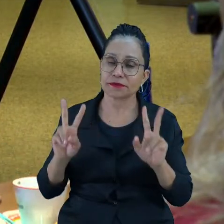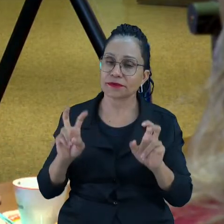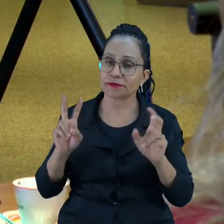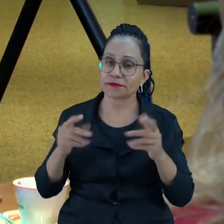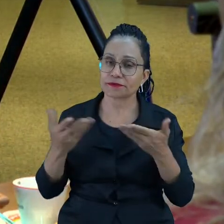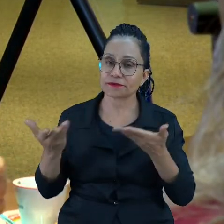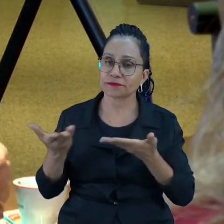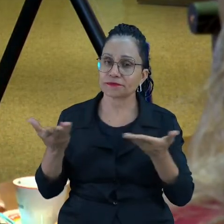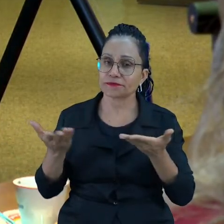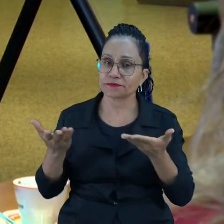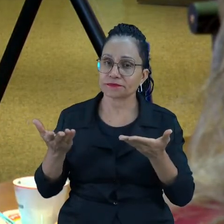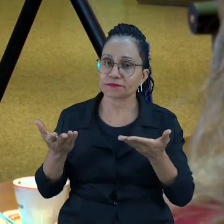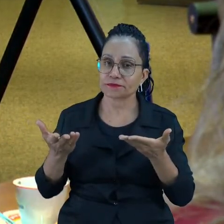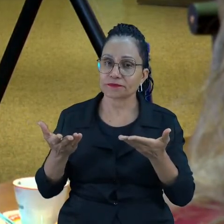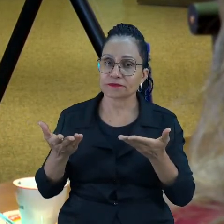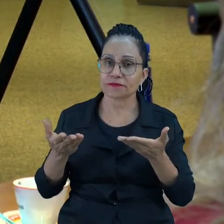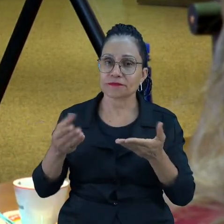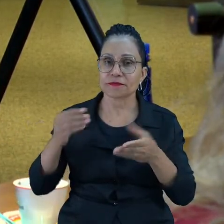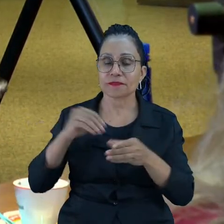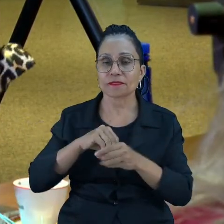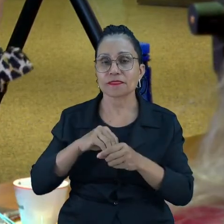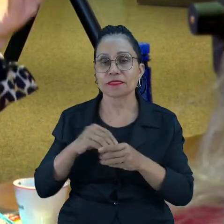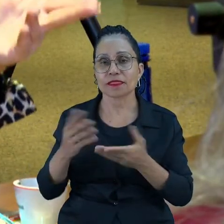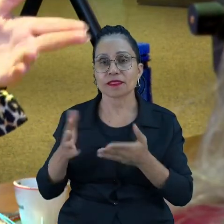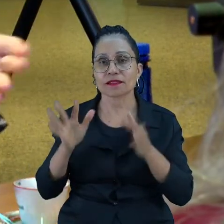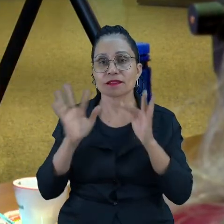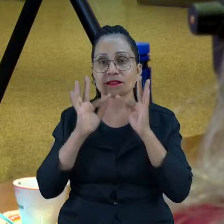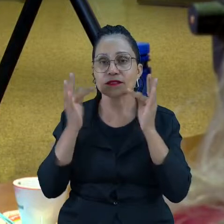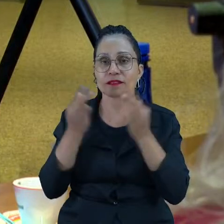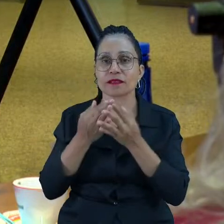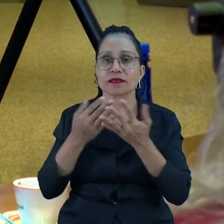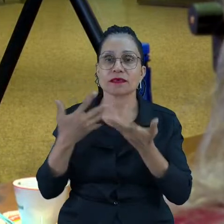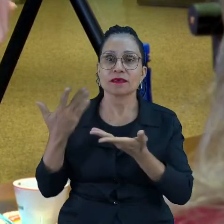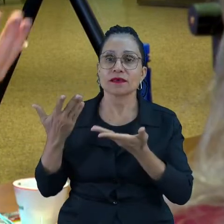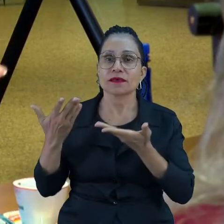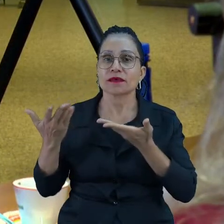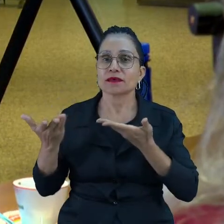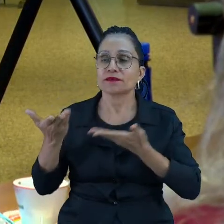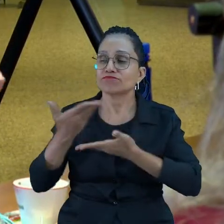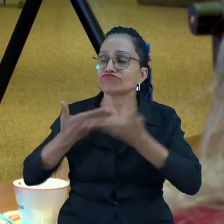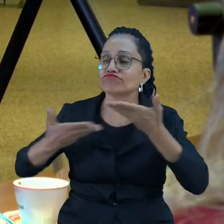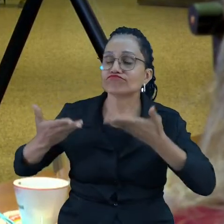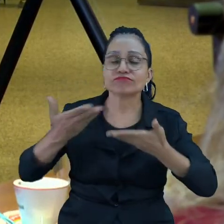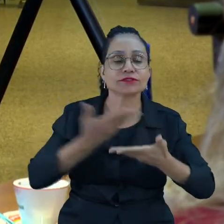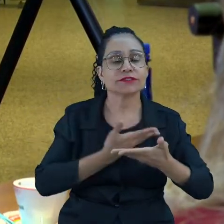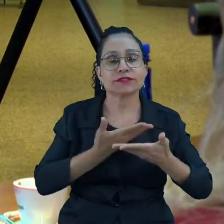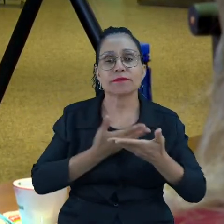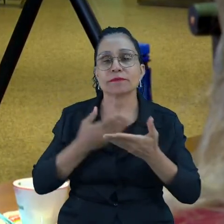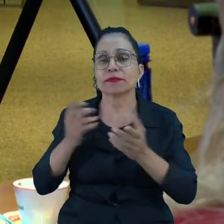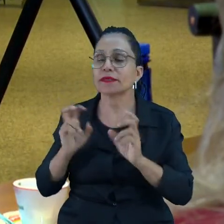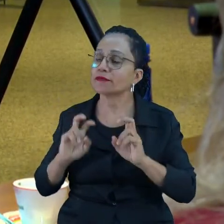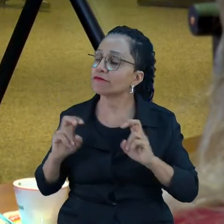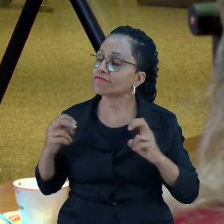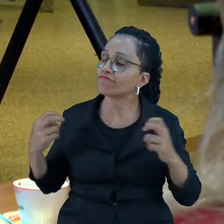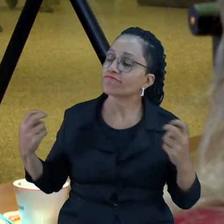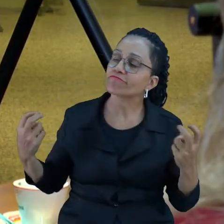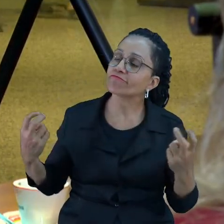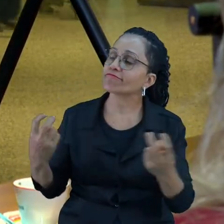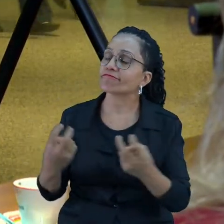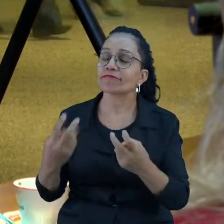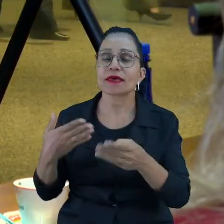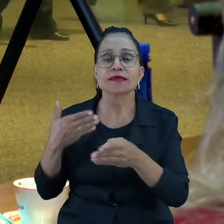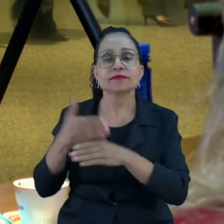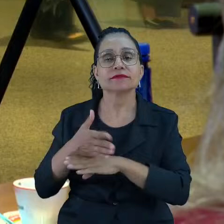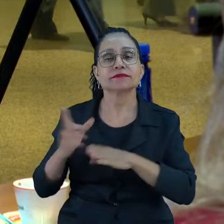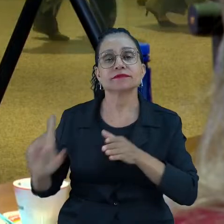falar faz parte do nosso dia a dia, da nossa família, do nosso círculo de amigos. Então a gente está inserido e a gente e eu